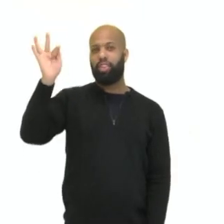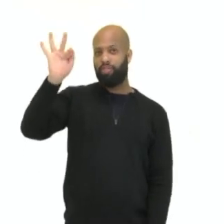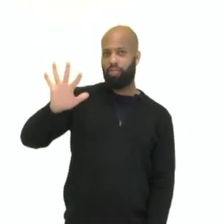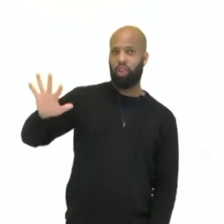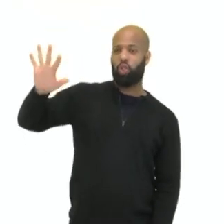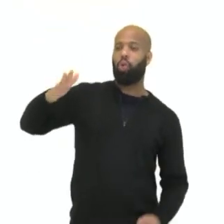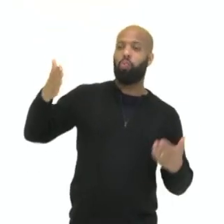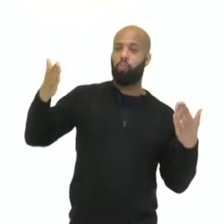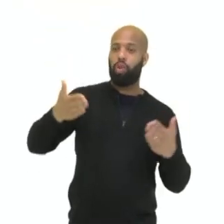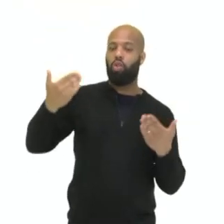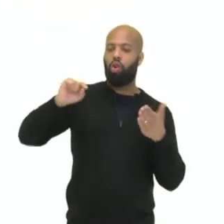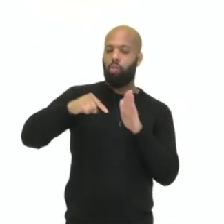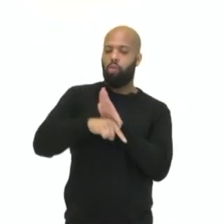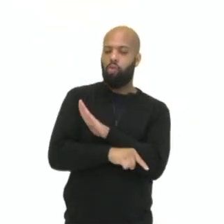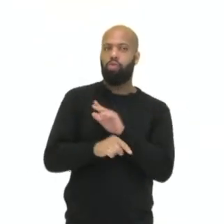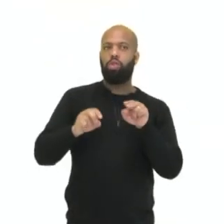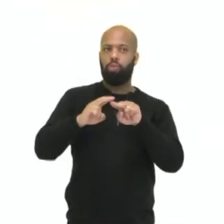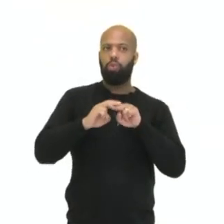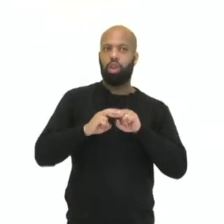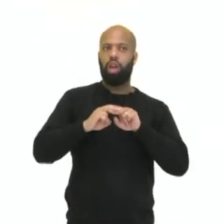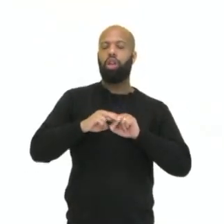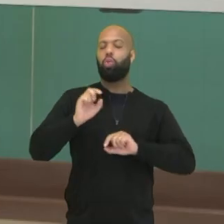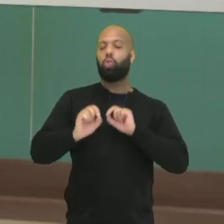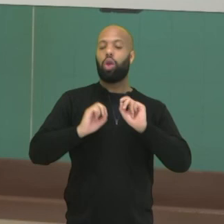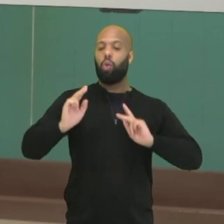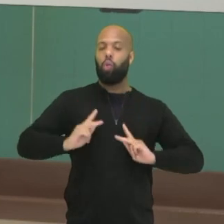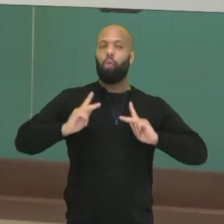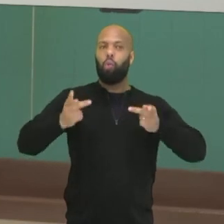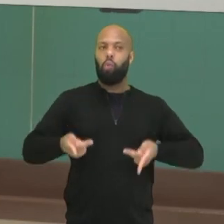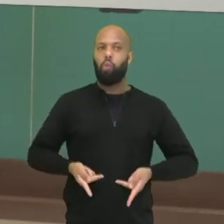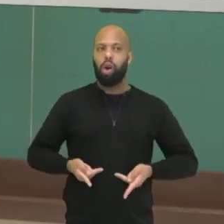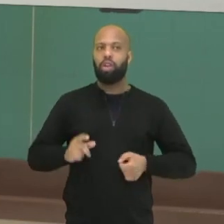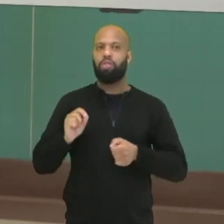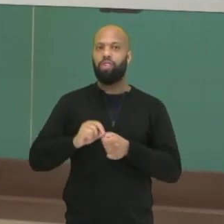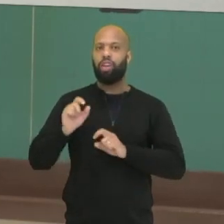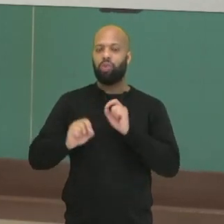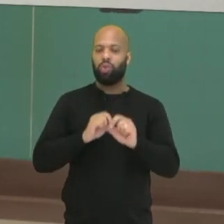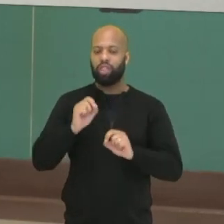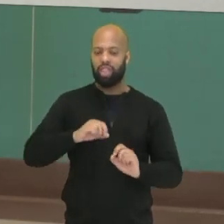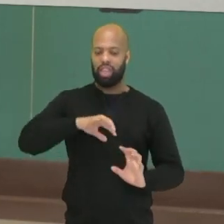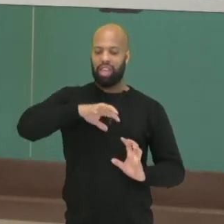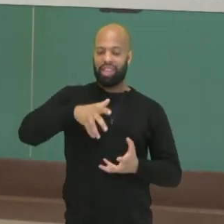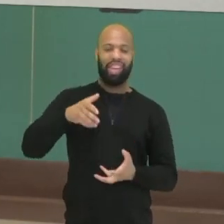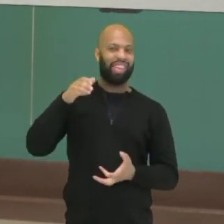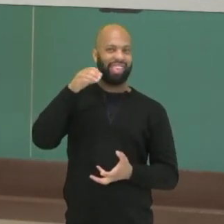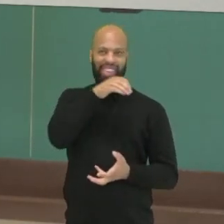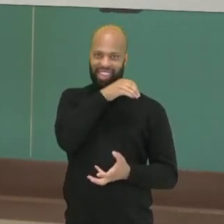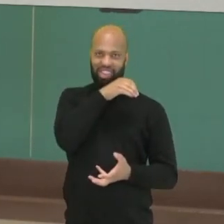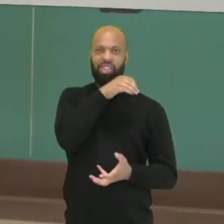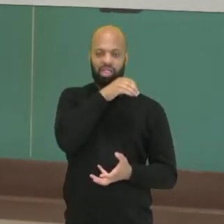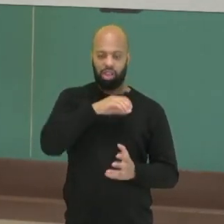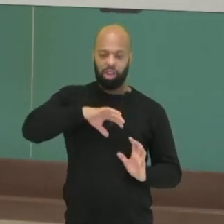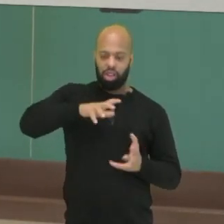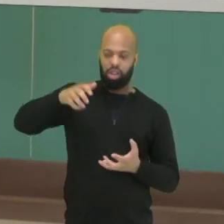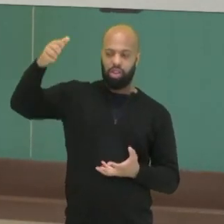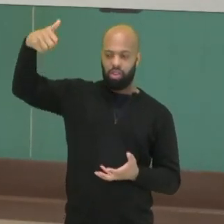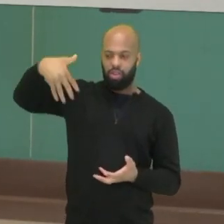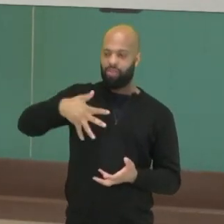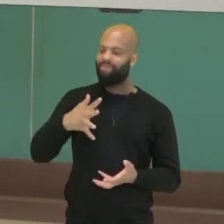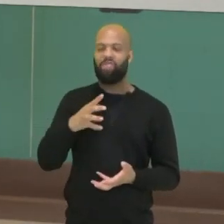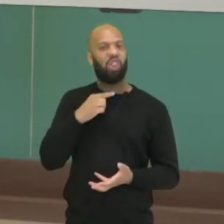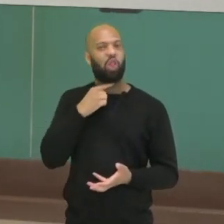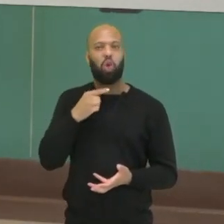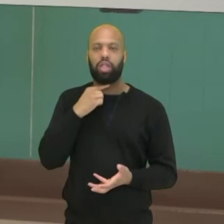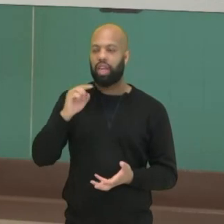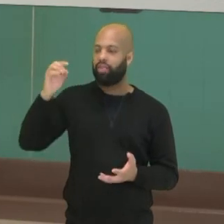tem sido agravado pela ação antrópica, gerando ali o que a gente chama de aquecimento global. Falando em global, a gente está falando algo